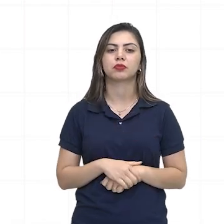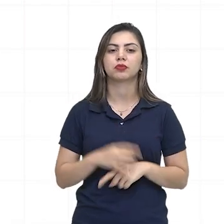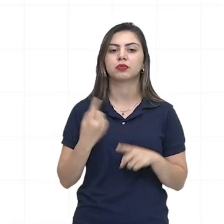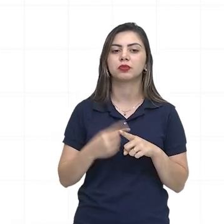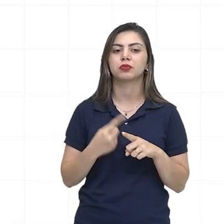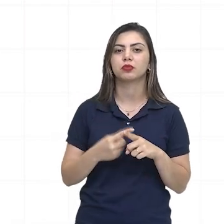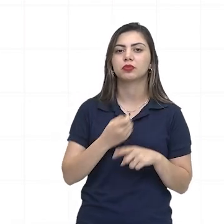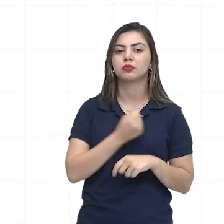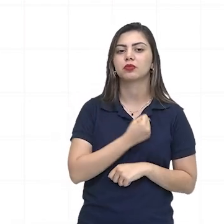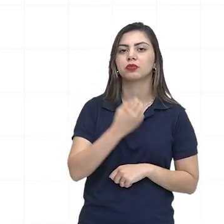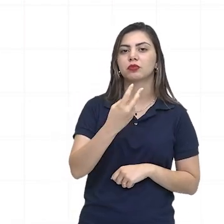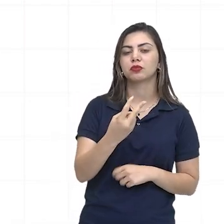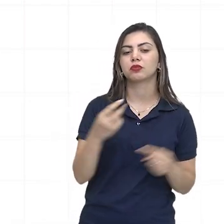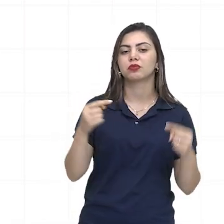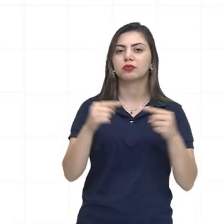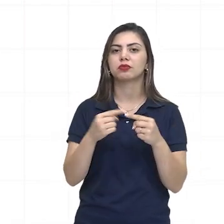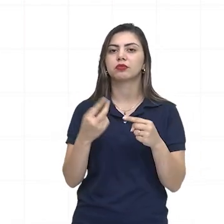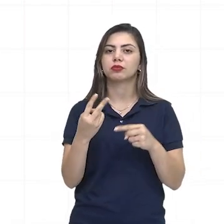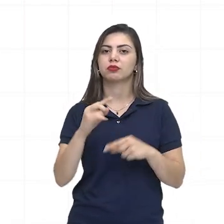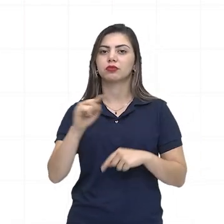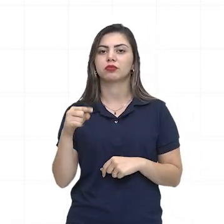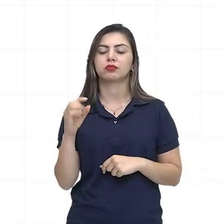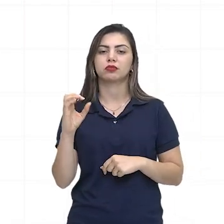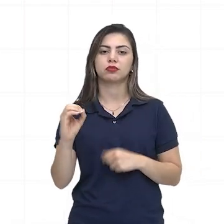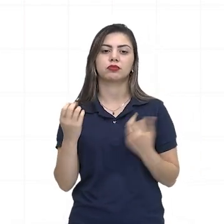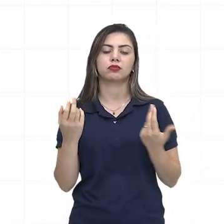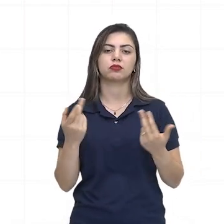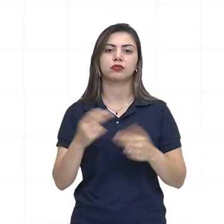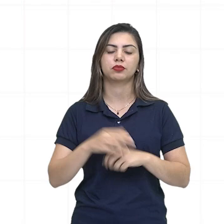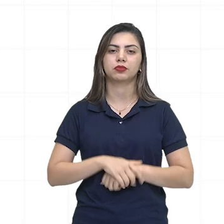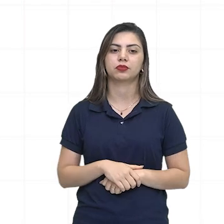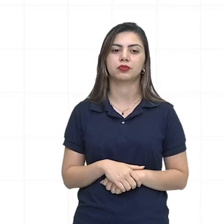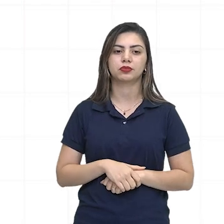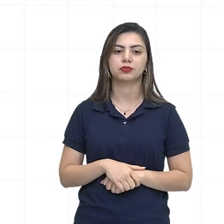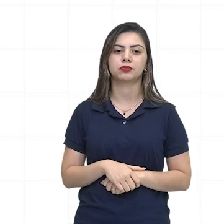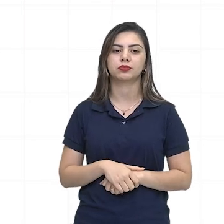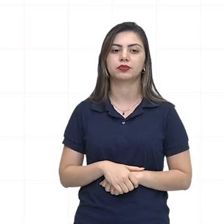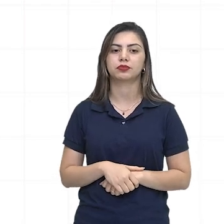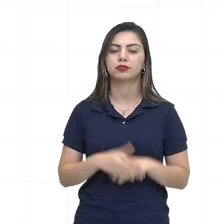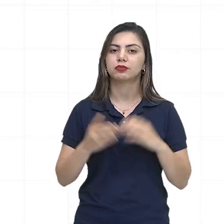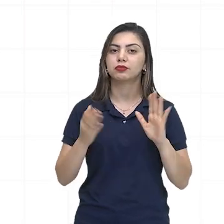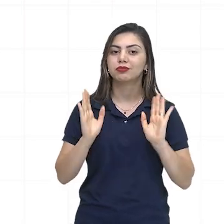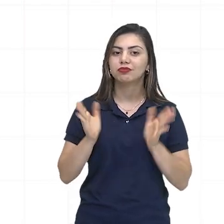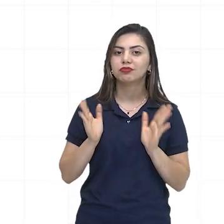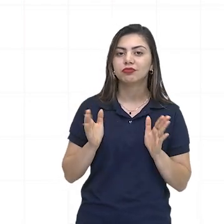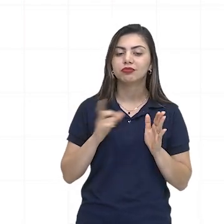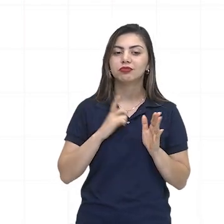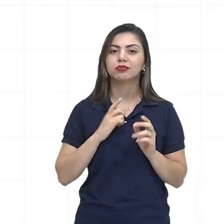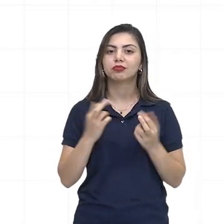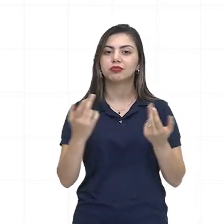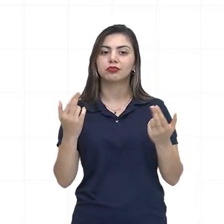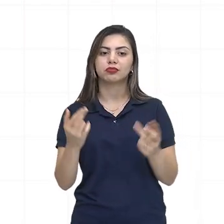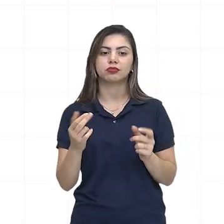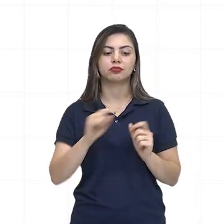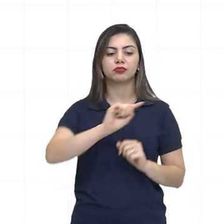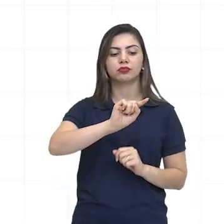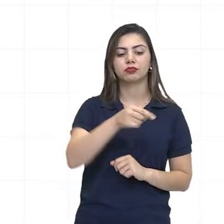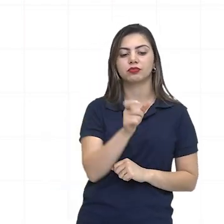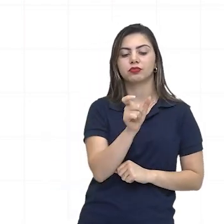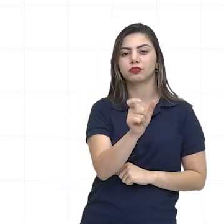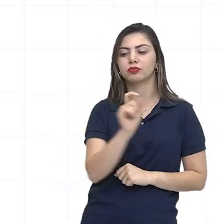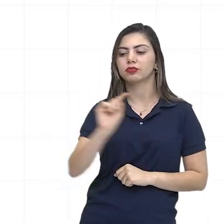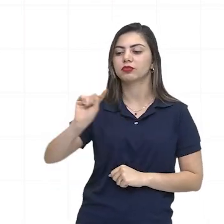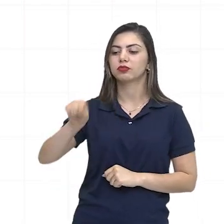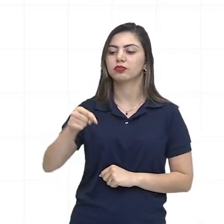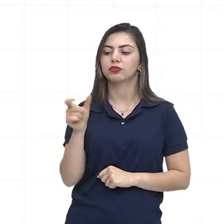o mesmo que 2,0. Agora sim, eu tenho uma casa decimal aqui no 5,2 e